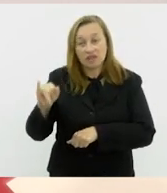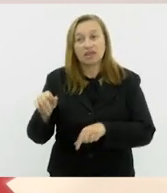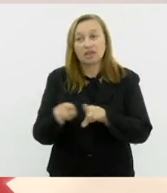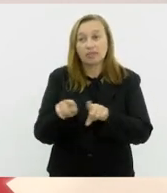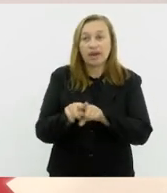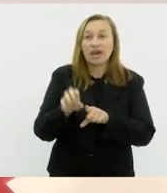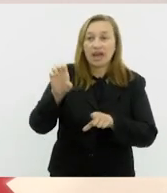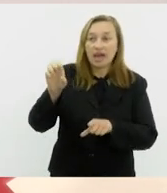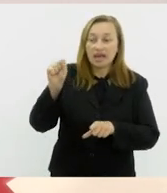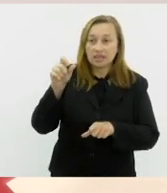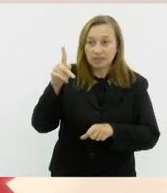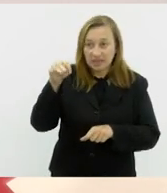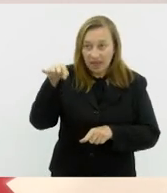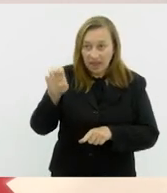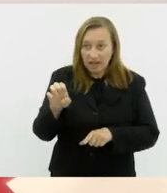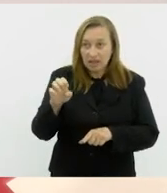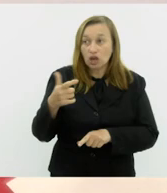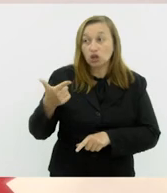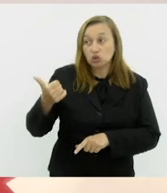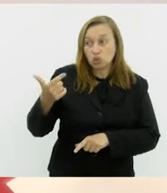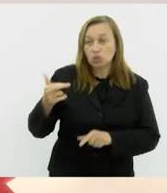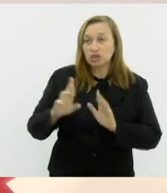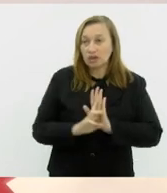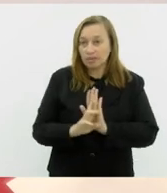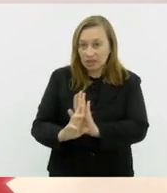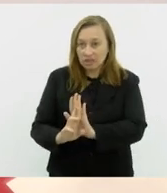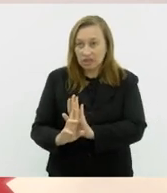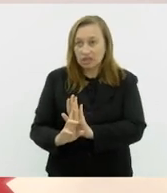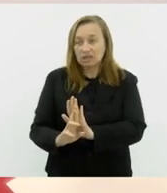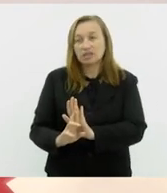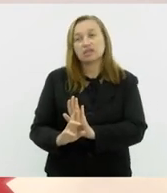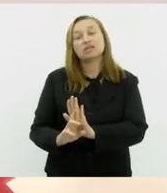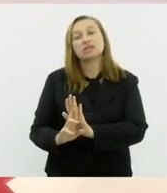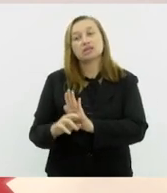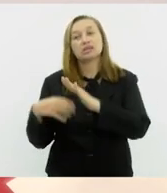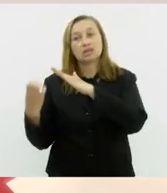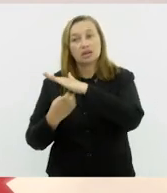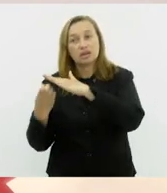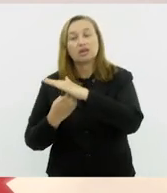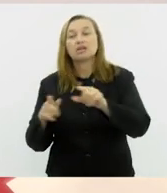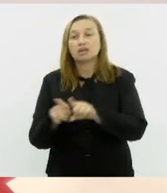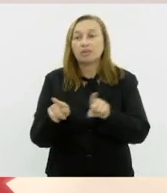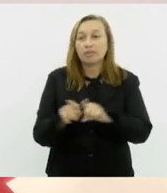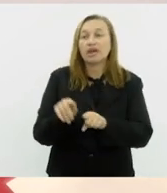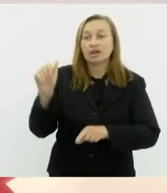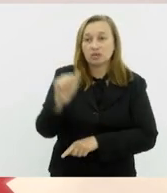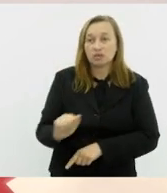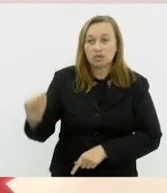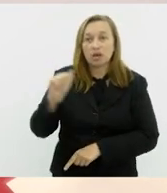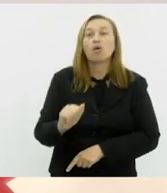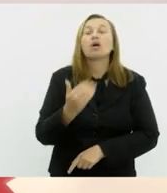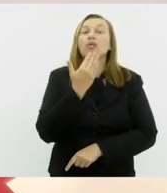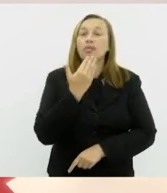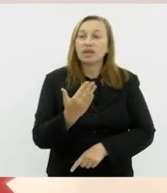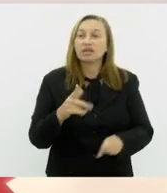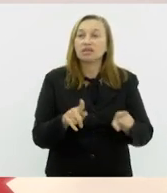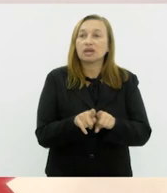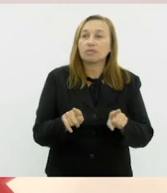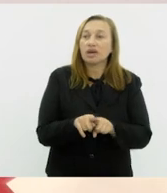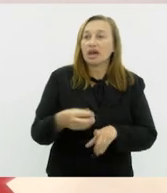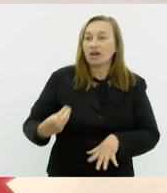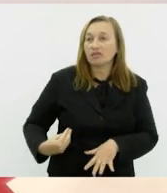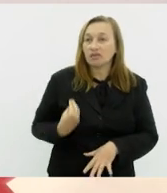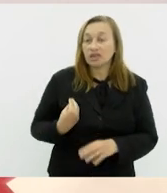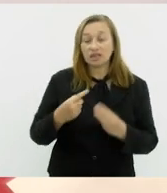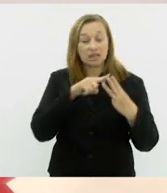Spinelli, representando, então, 11 empresas e mais a associação. Estou sugerindo a participação